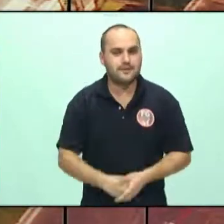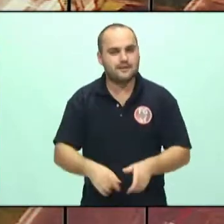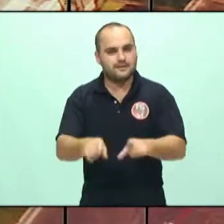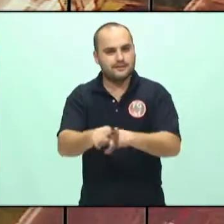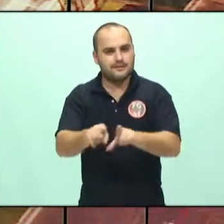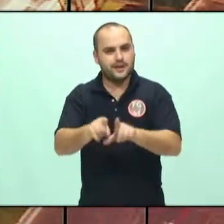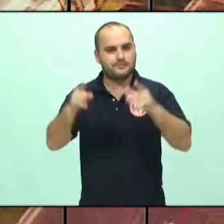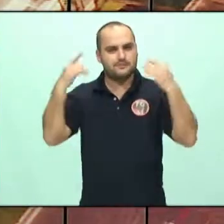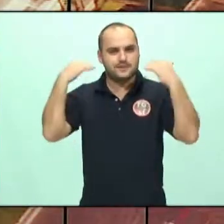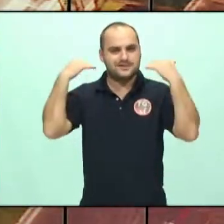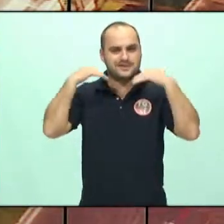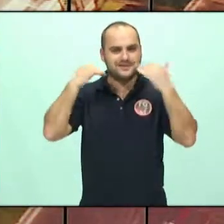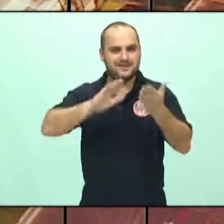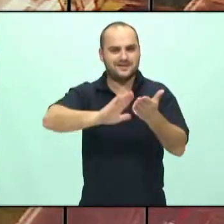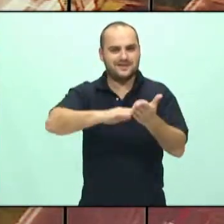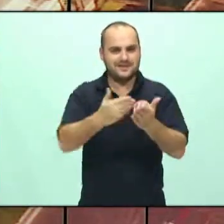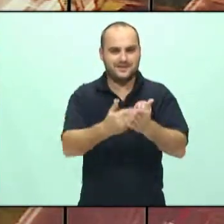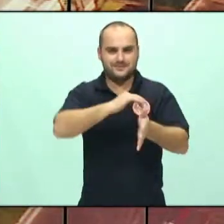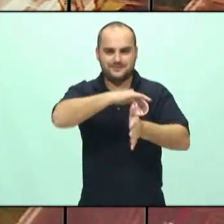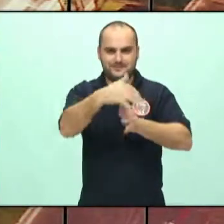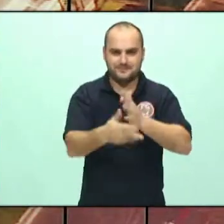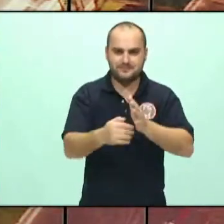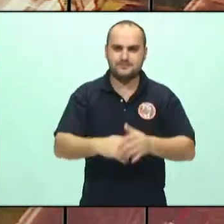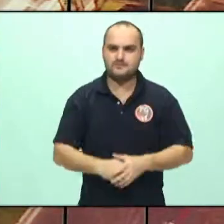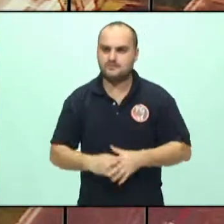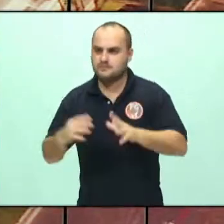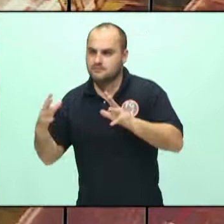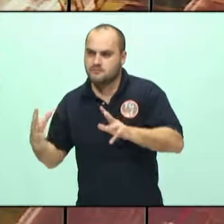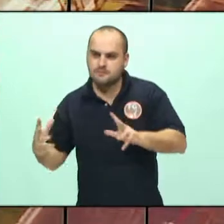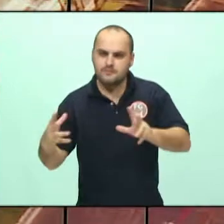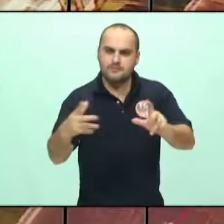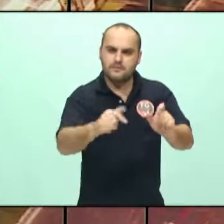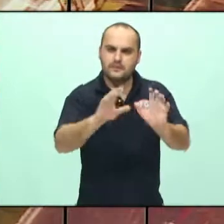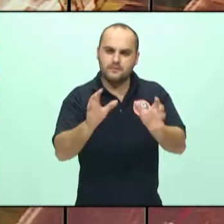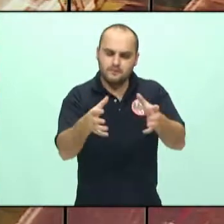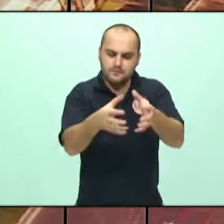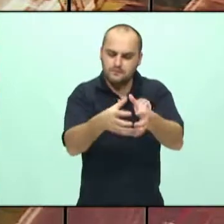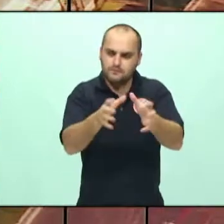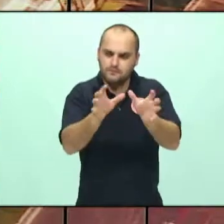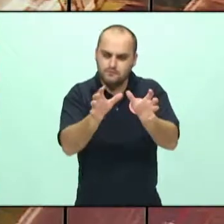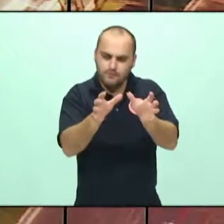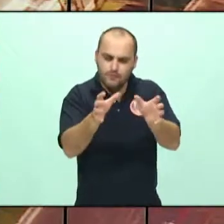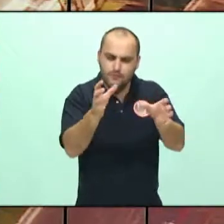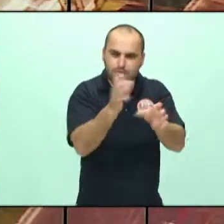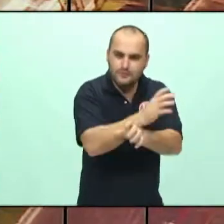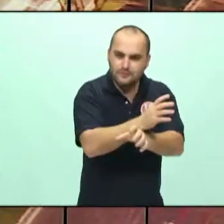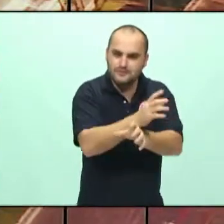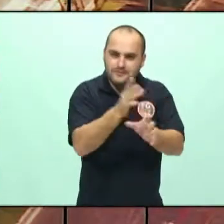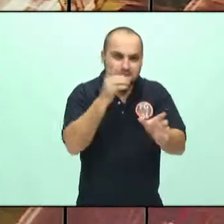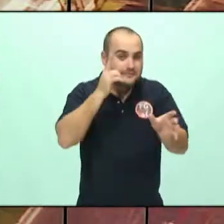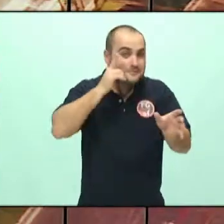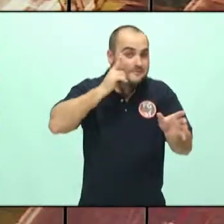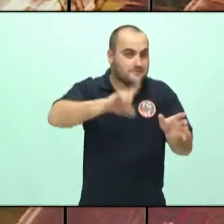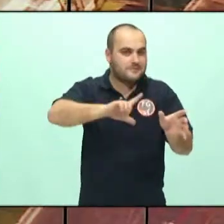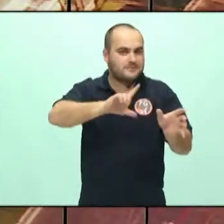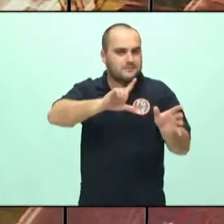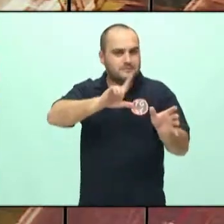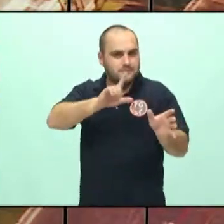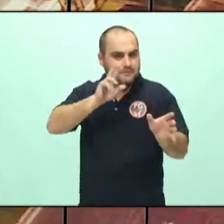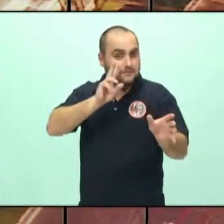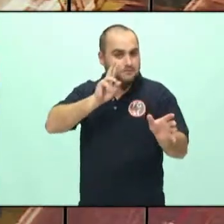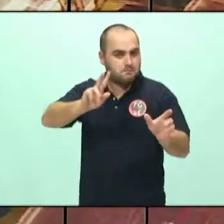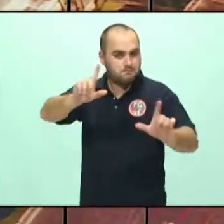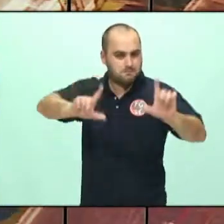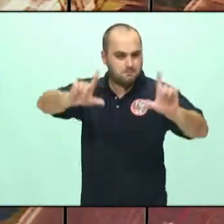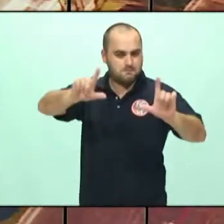querido Jean, intérprete de Libras, é a equipe que nos faz chegar ao recesso de seu lar. Contamos hoje com a